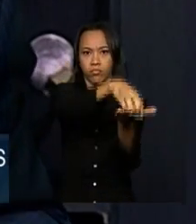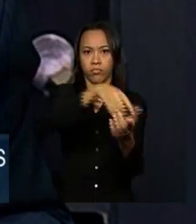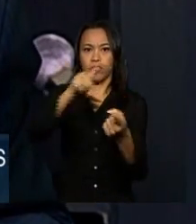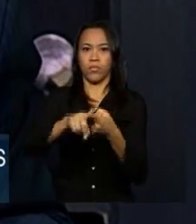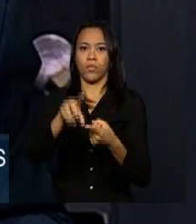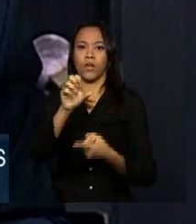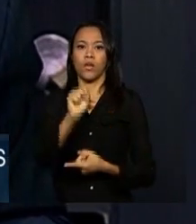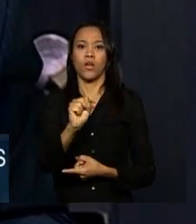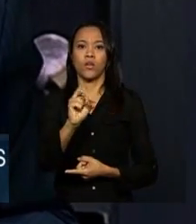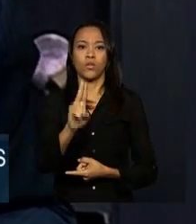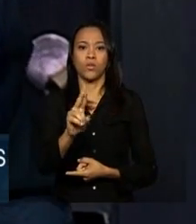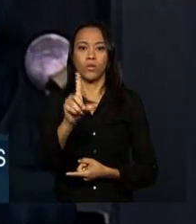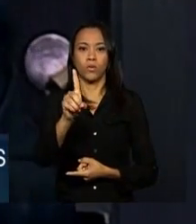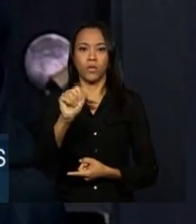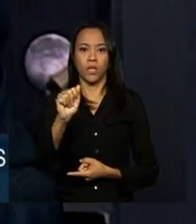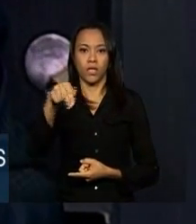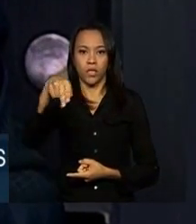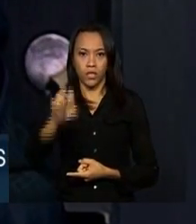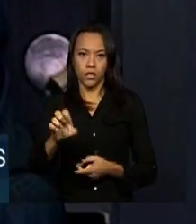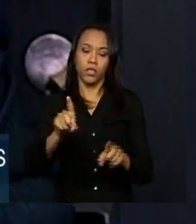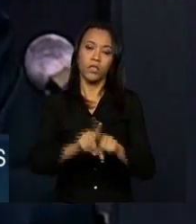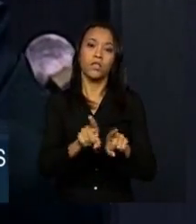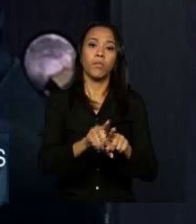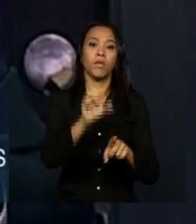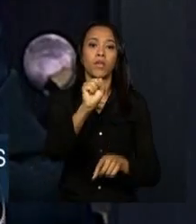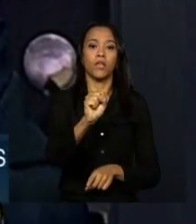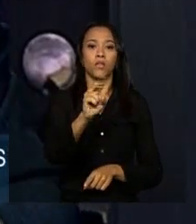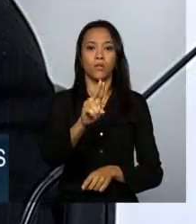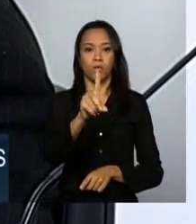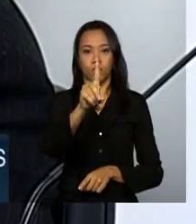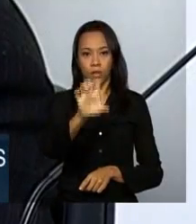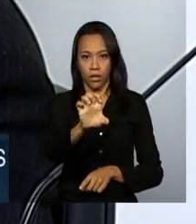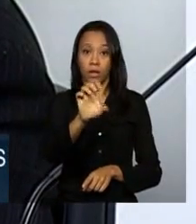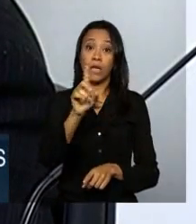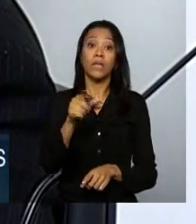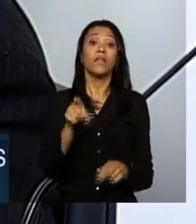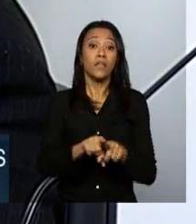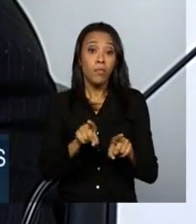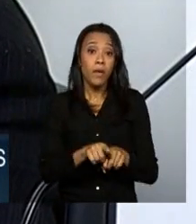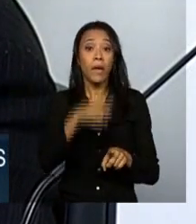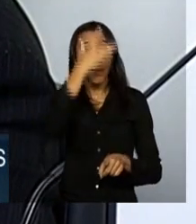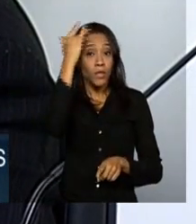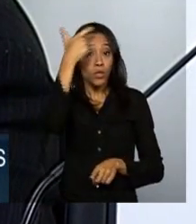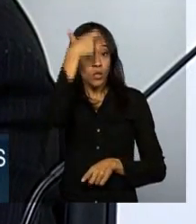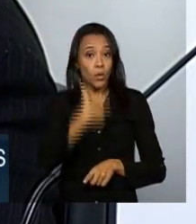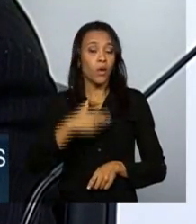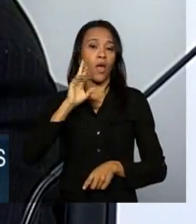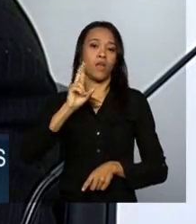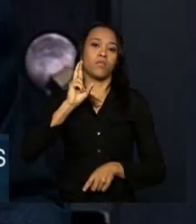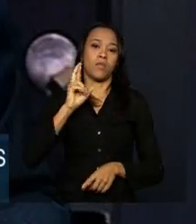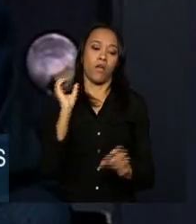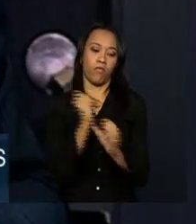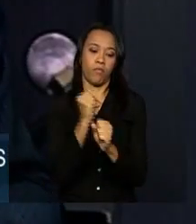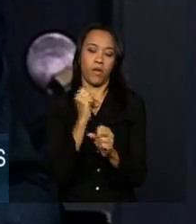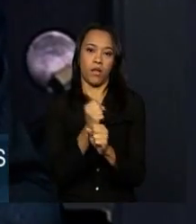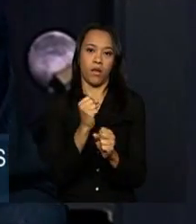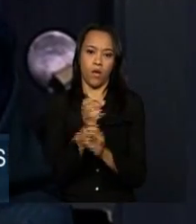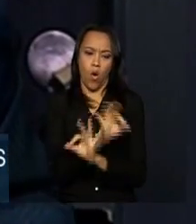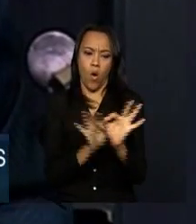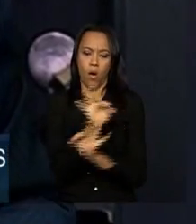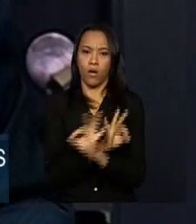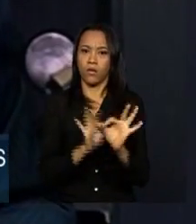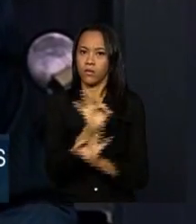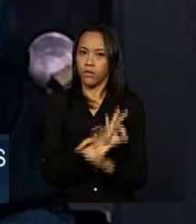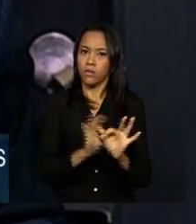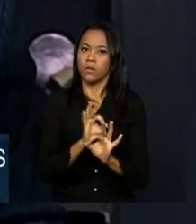suec e também passam pelo agente financeiro que é o responsável pela operação nesta análise é a análise do